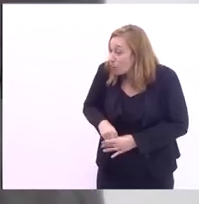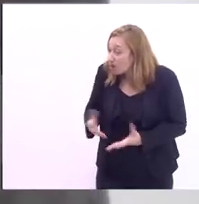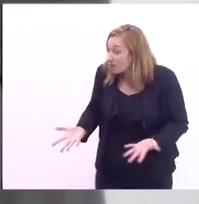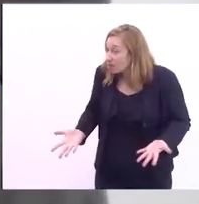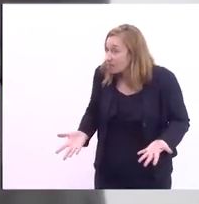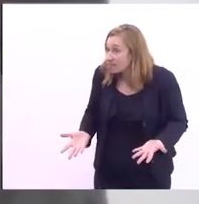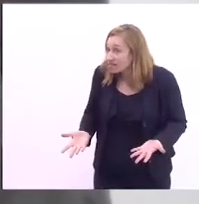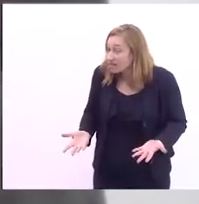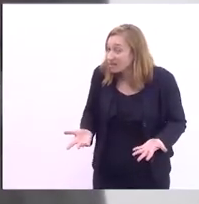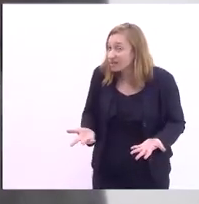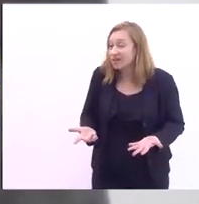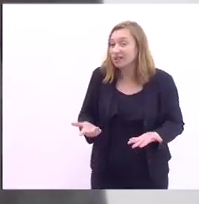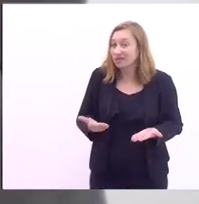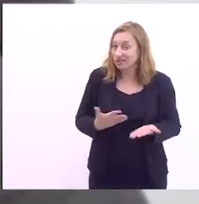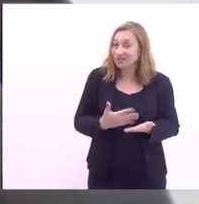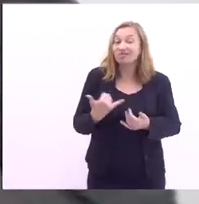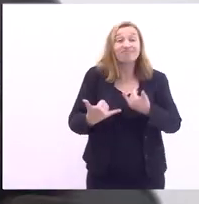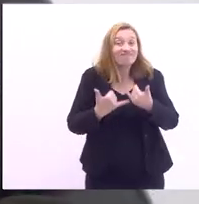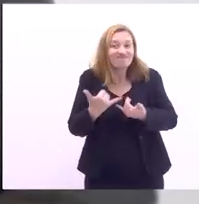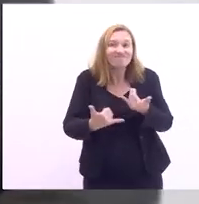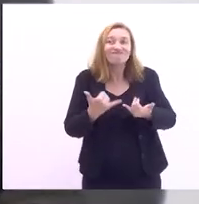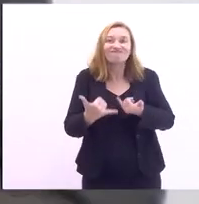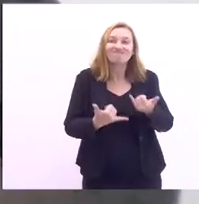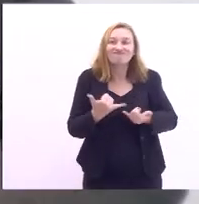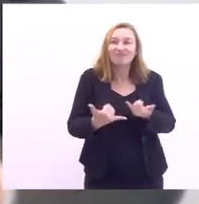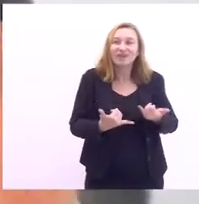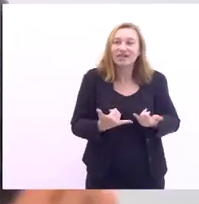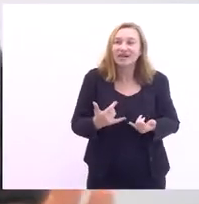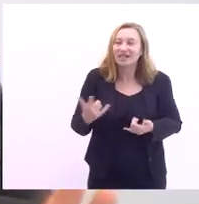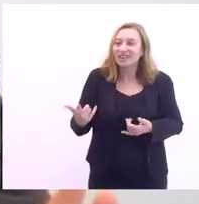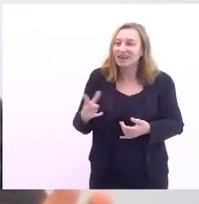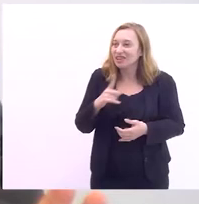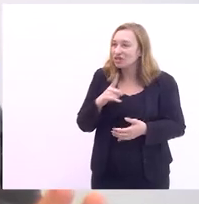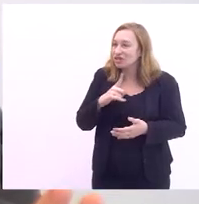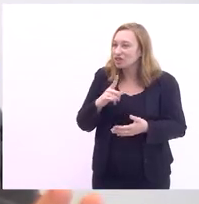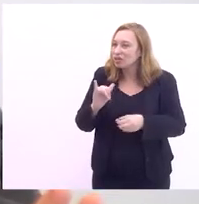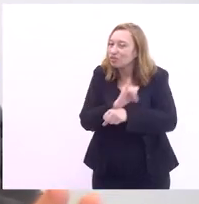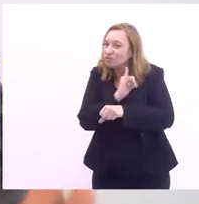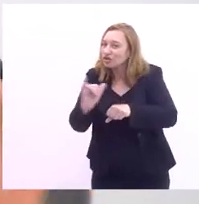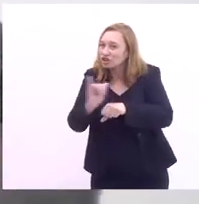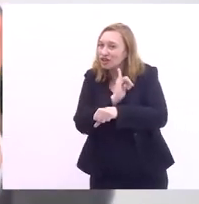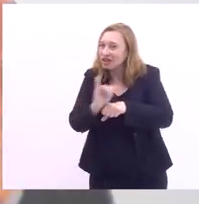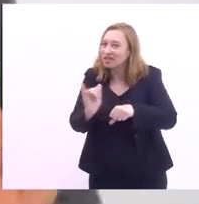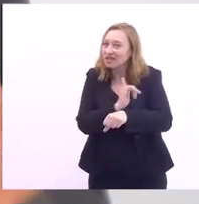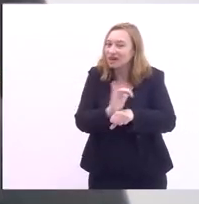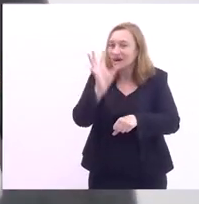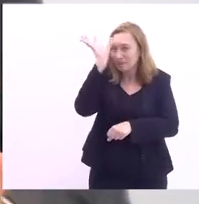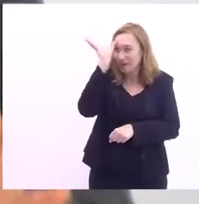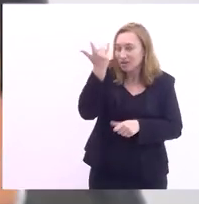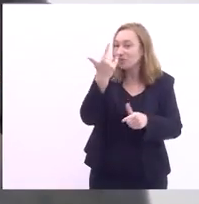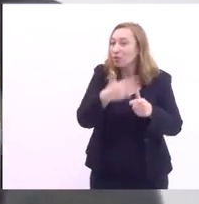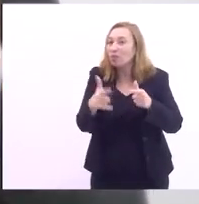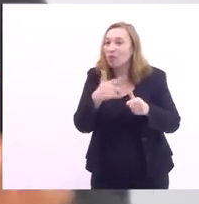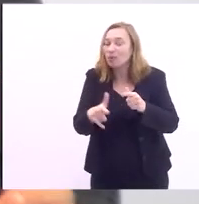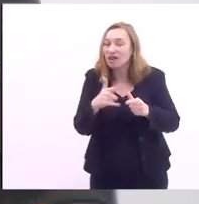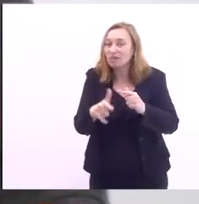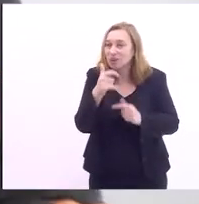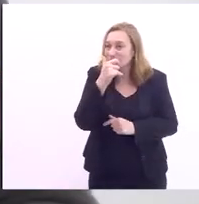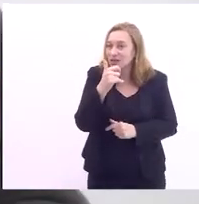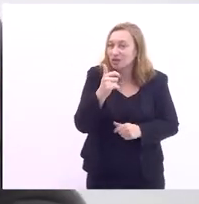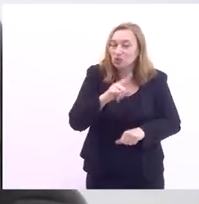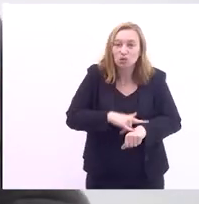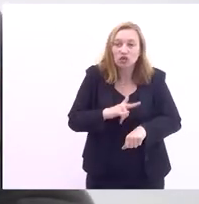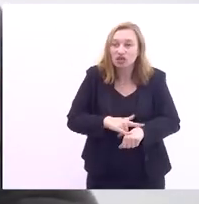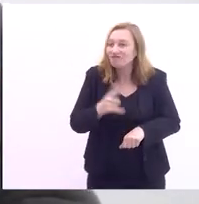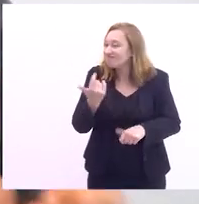nós partíamos da brincadeira de que ele tinha algum mecanismo para resolver esse problema sem sair da